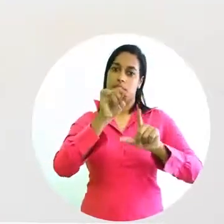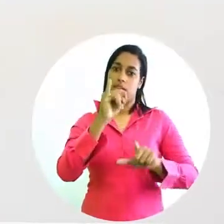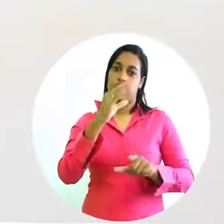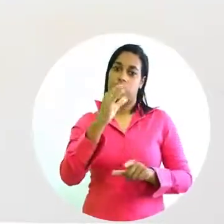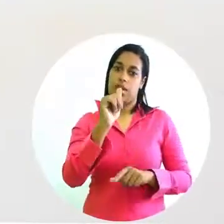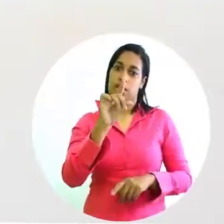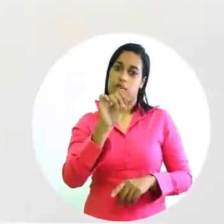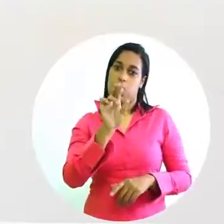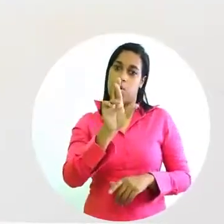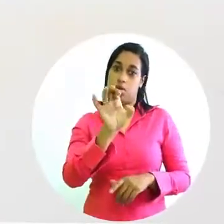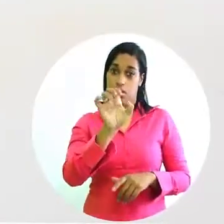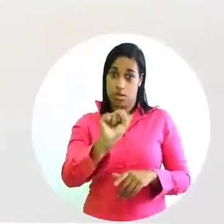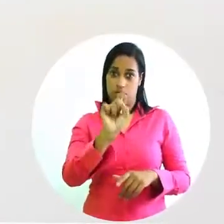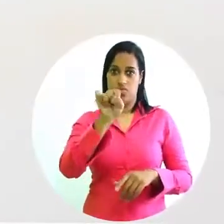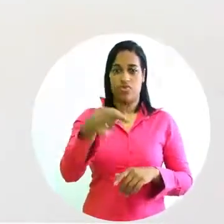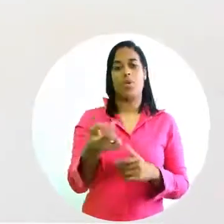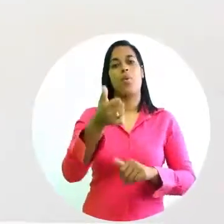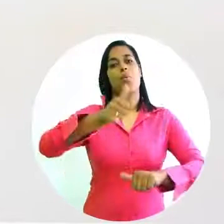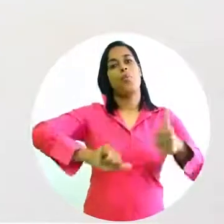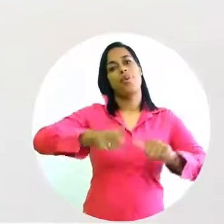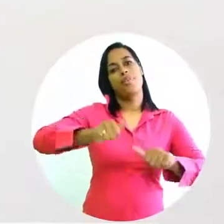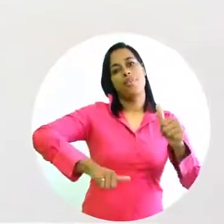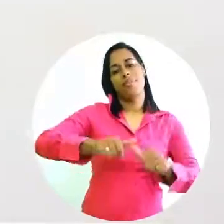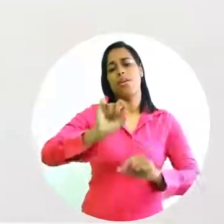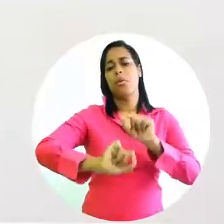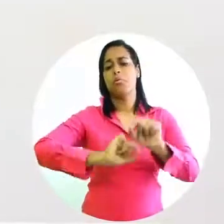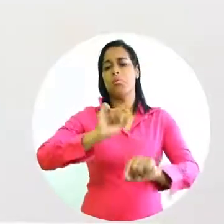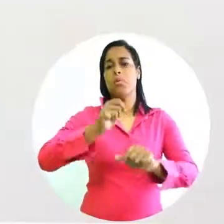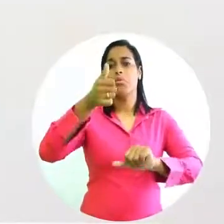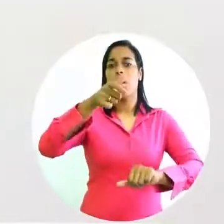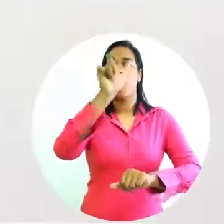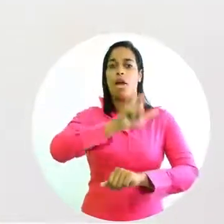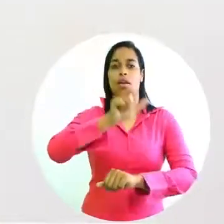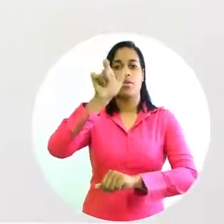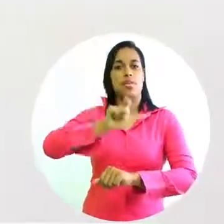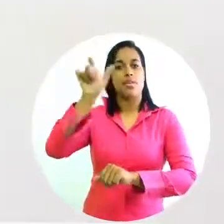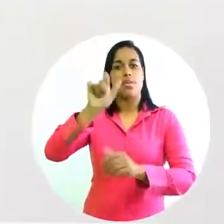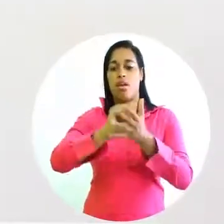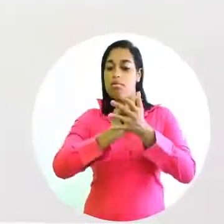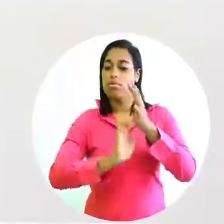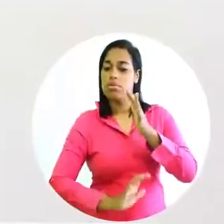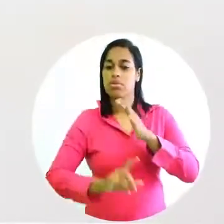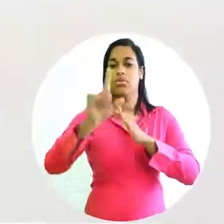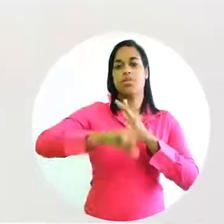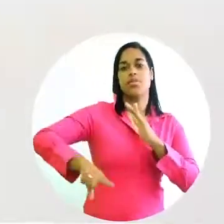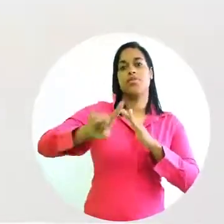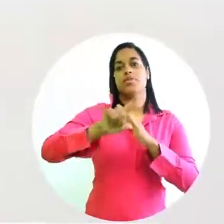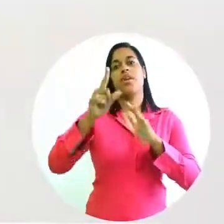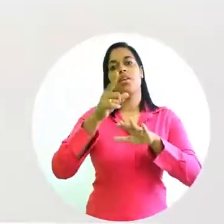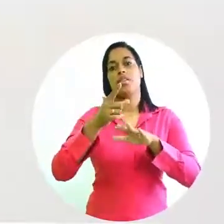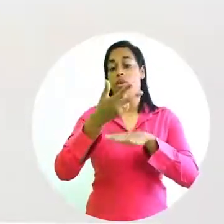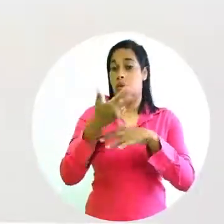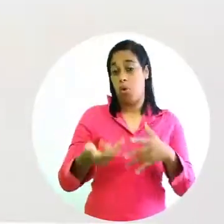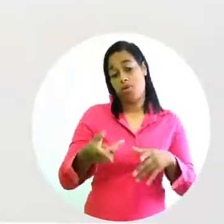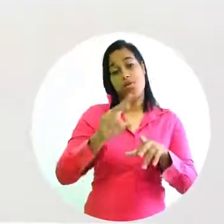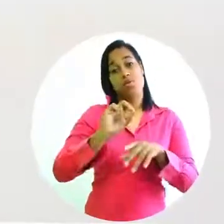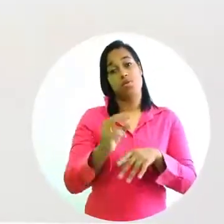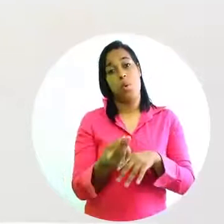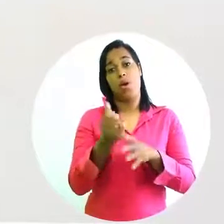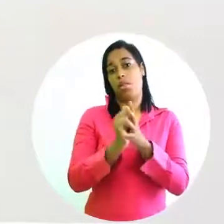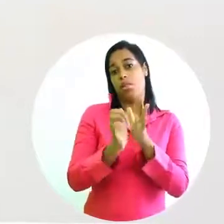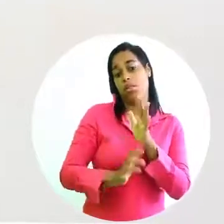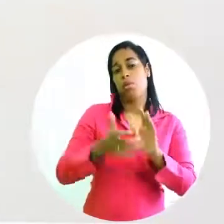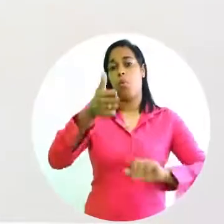simbólicas ou verbais, empregadas para caracterizar atividades, fatos ou eventos em termos quantitativos